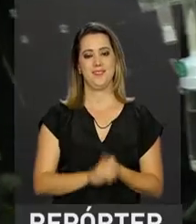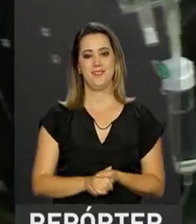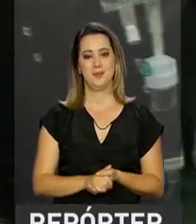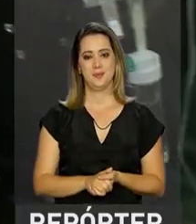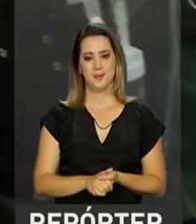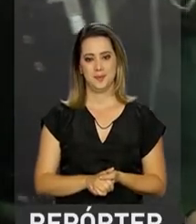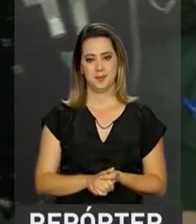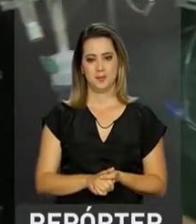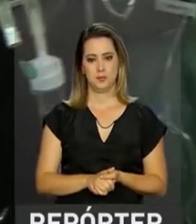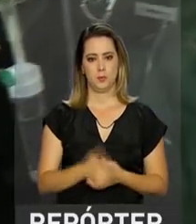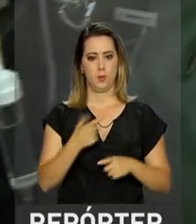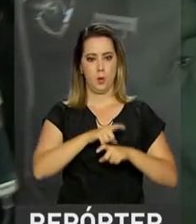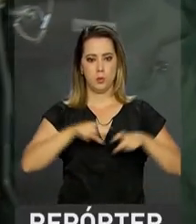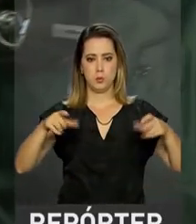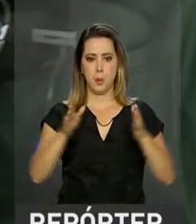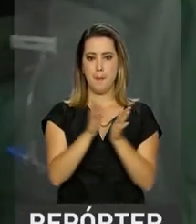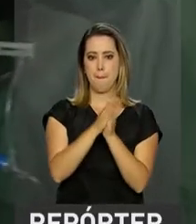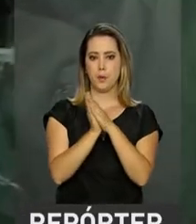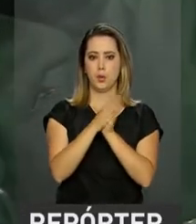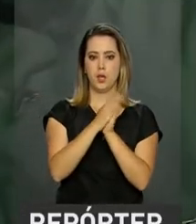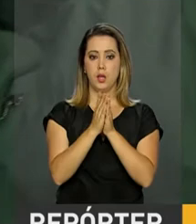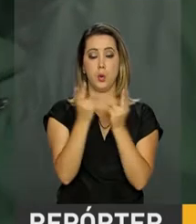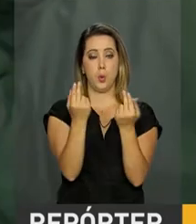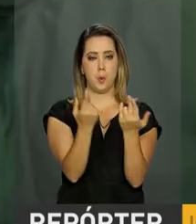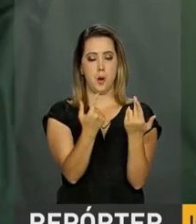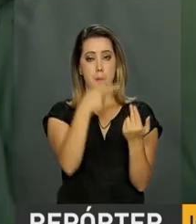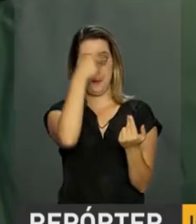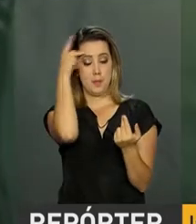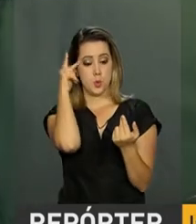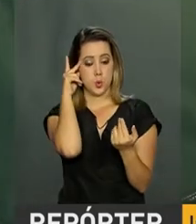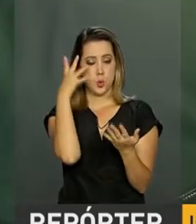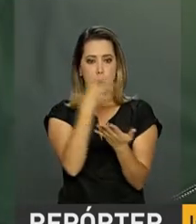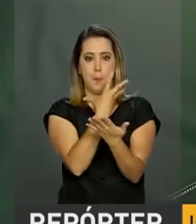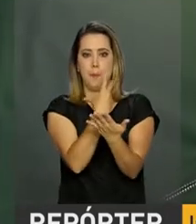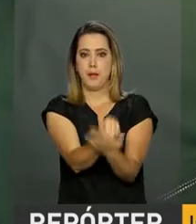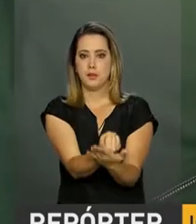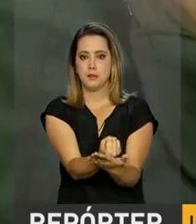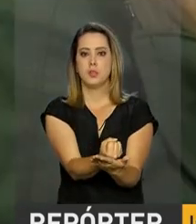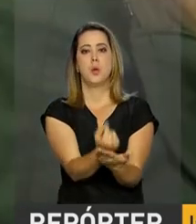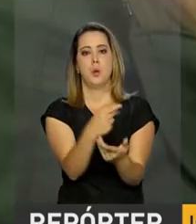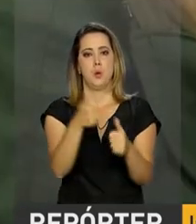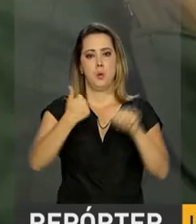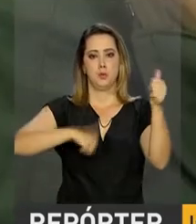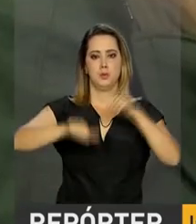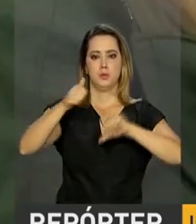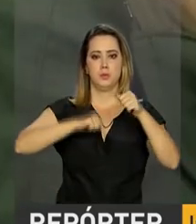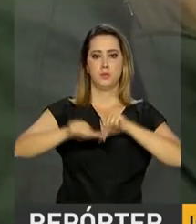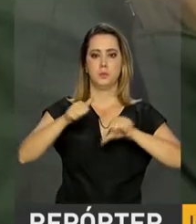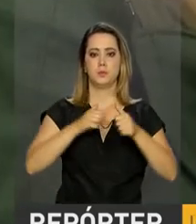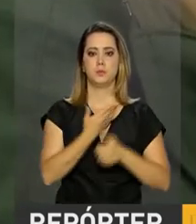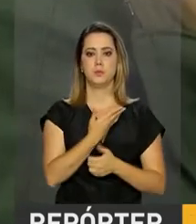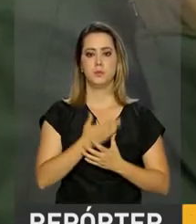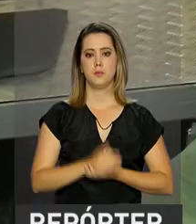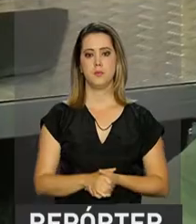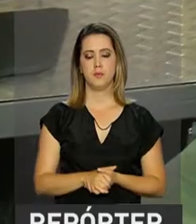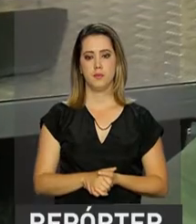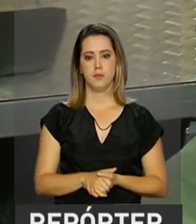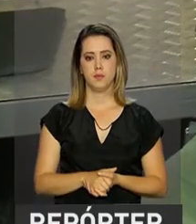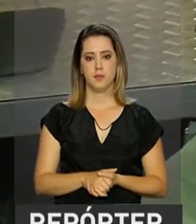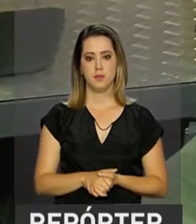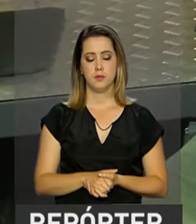o boneco simula uma pessoa contaminada por produtos químicos a